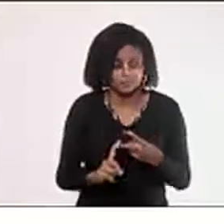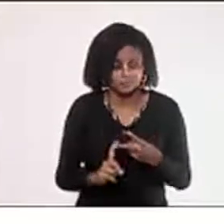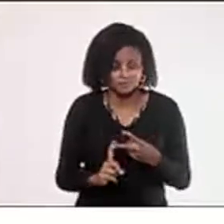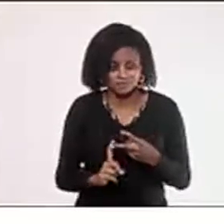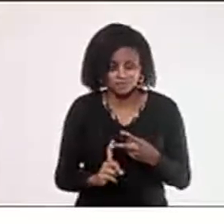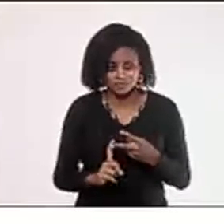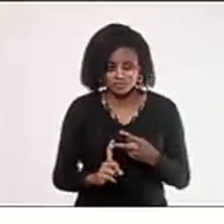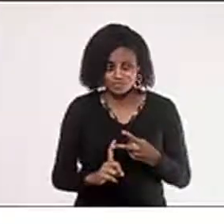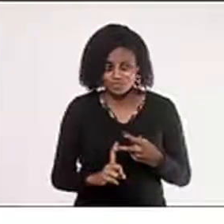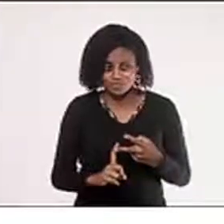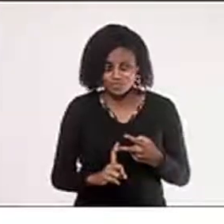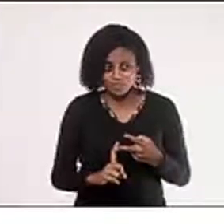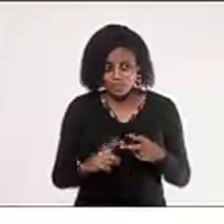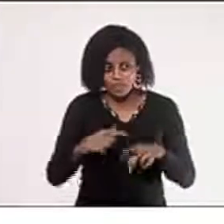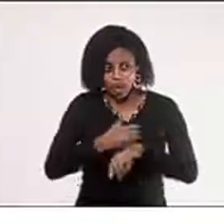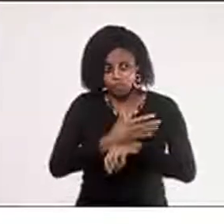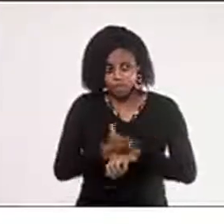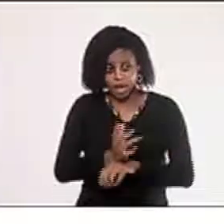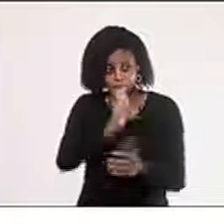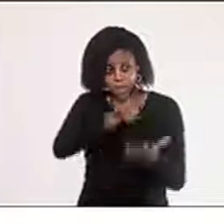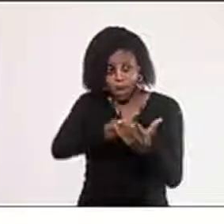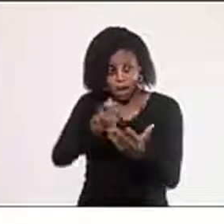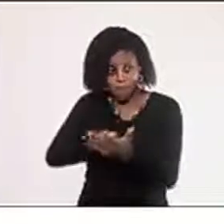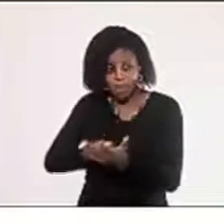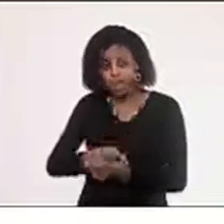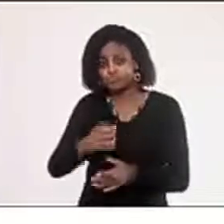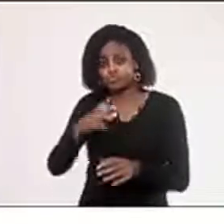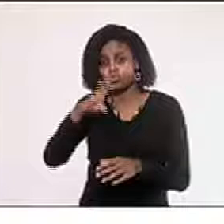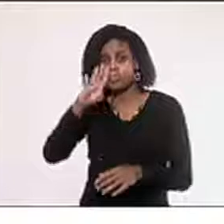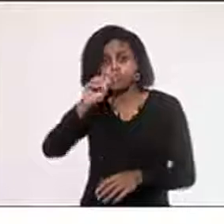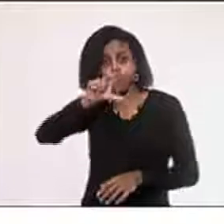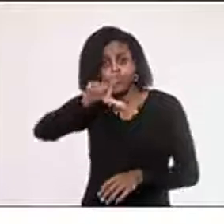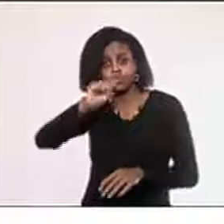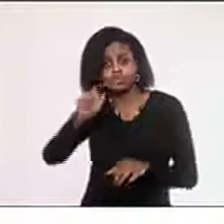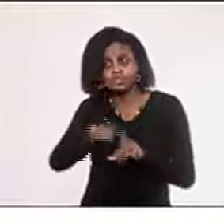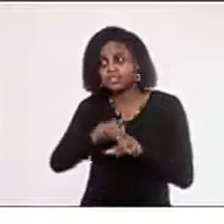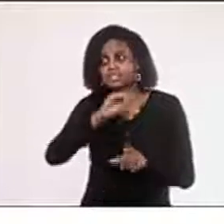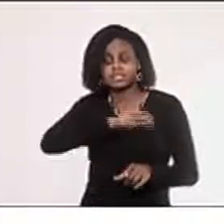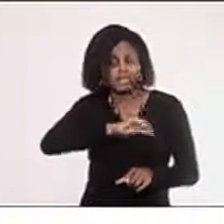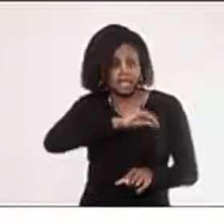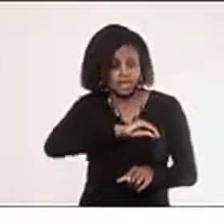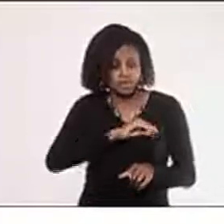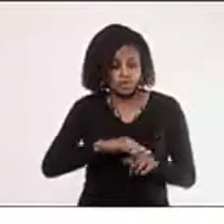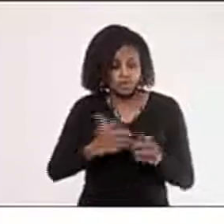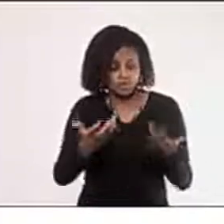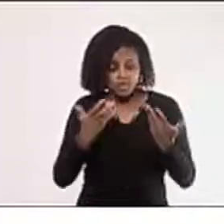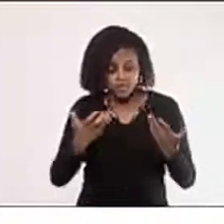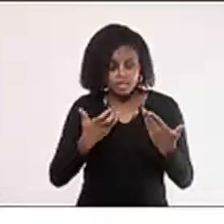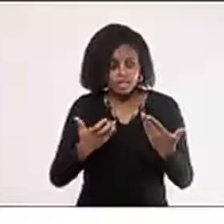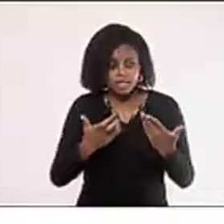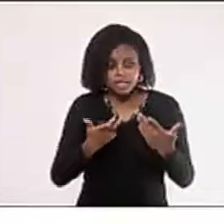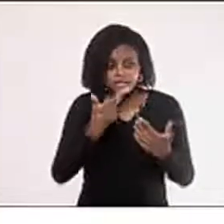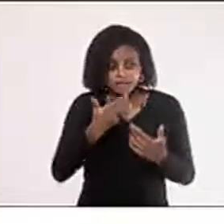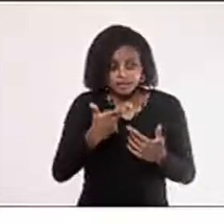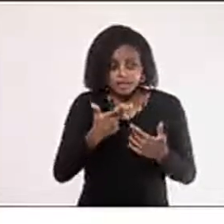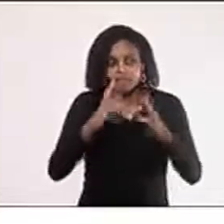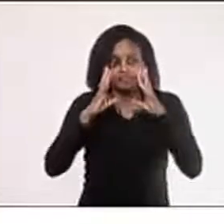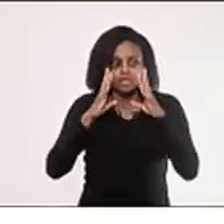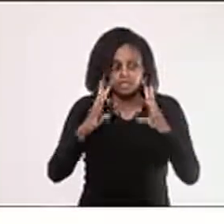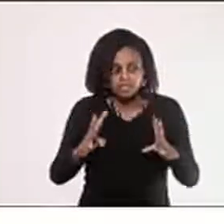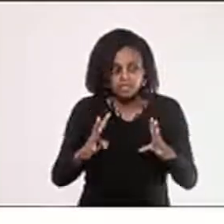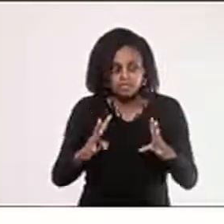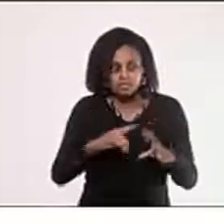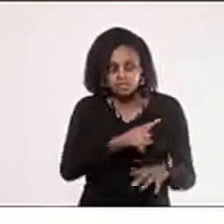trata sobre o atraso do pagamento de bolsas e salários. Gostaria aqui de trazer a apreciação dos